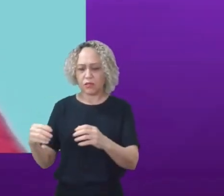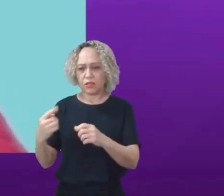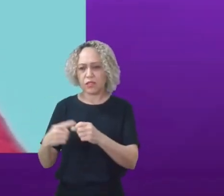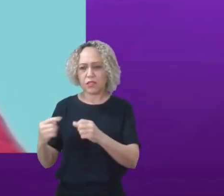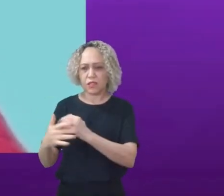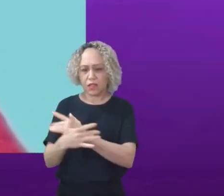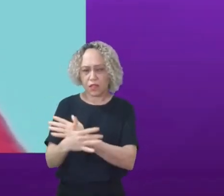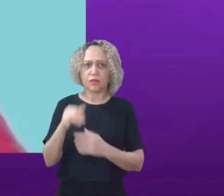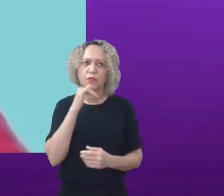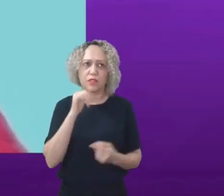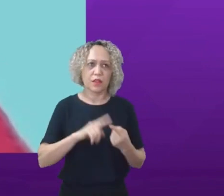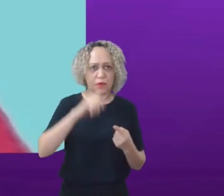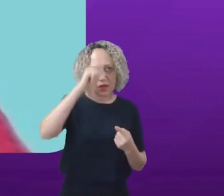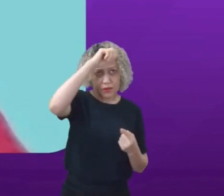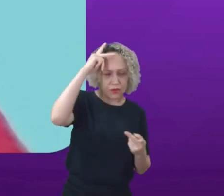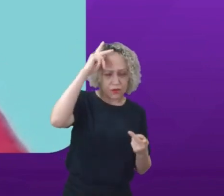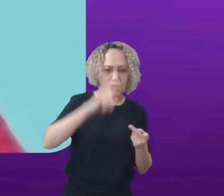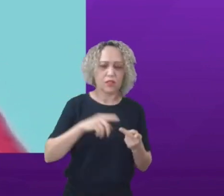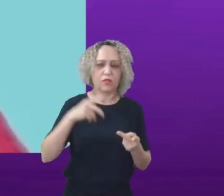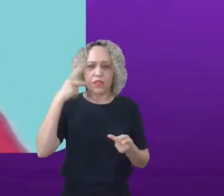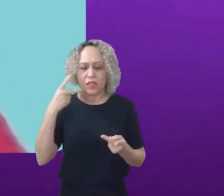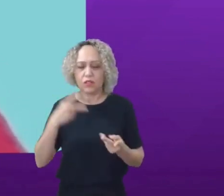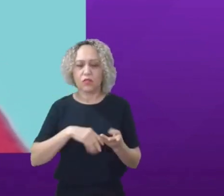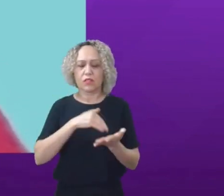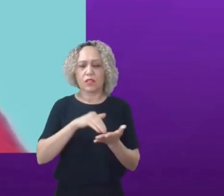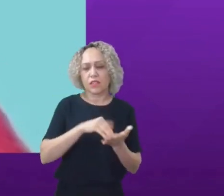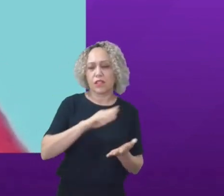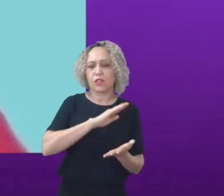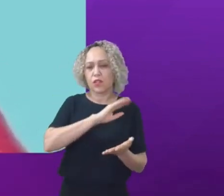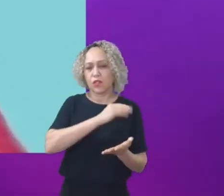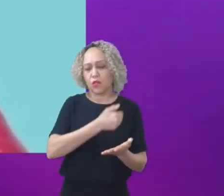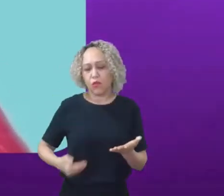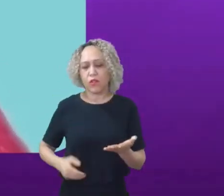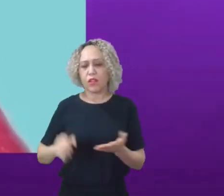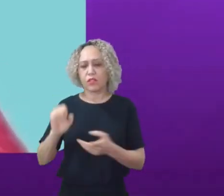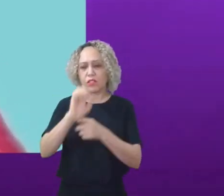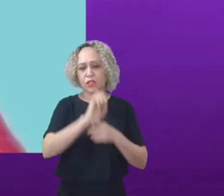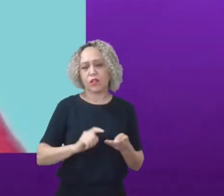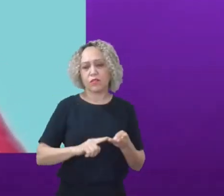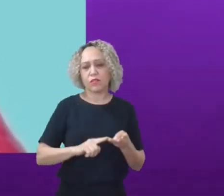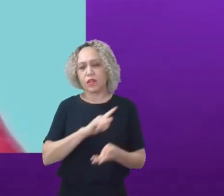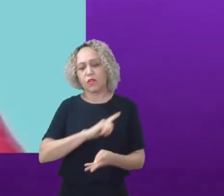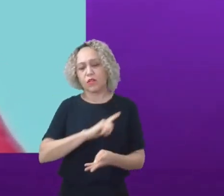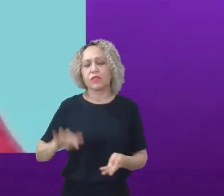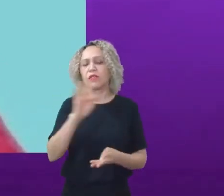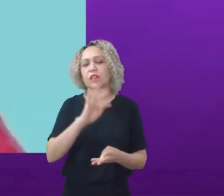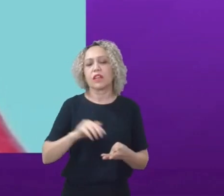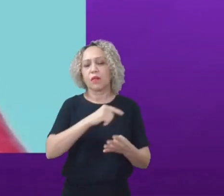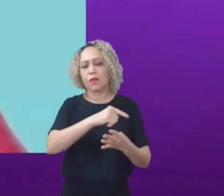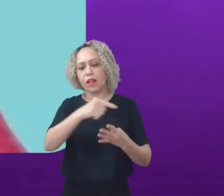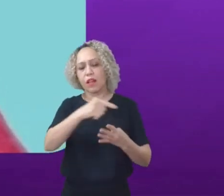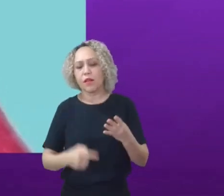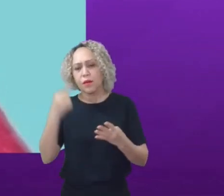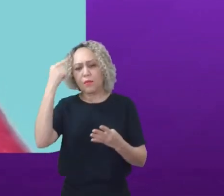prefeitos municipais, de vereadores, de secretário, dos governos estaduais e federais, para pensar esse processo das